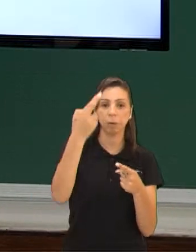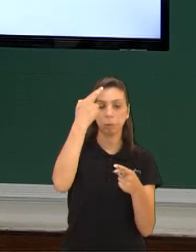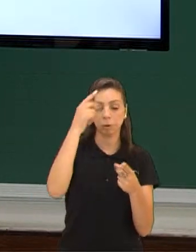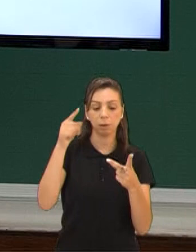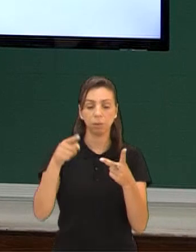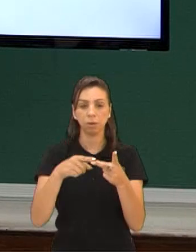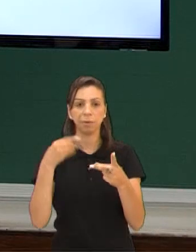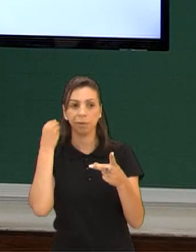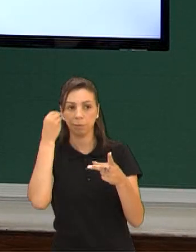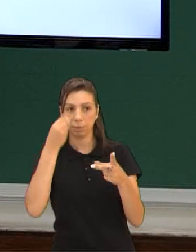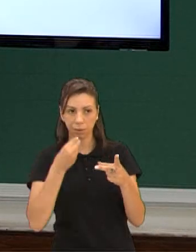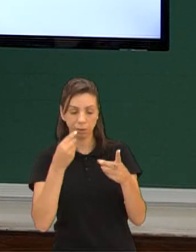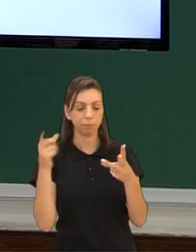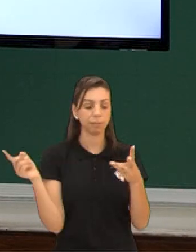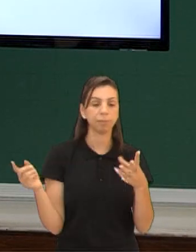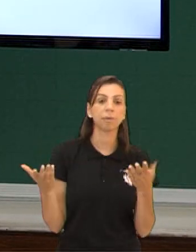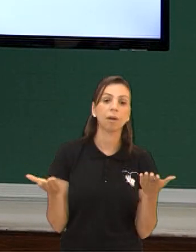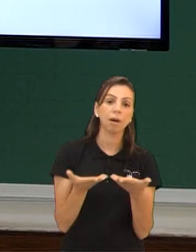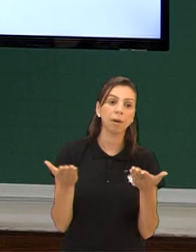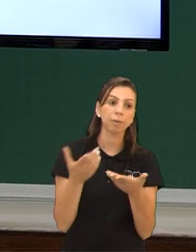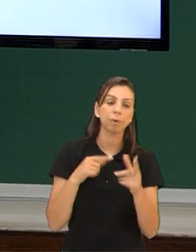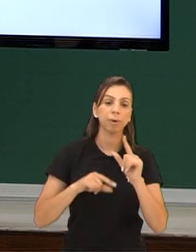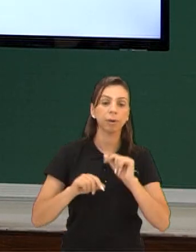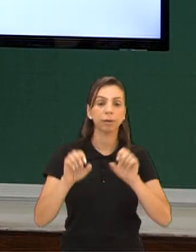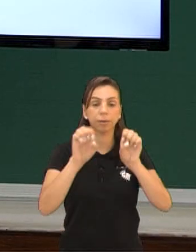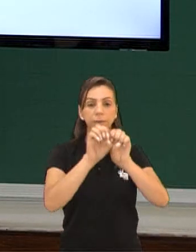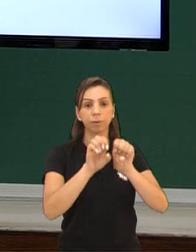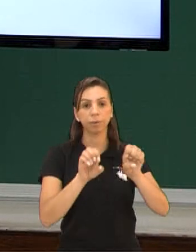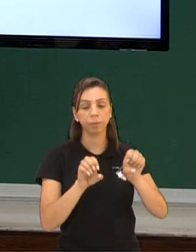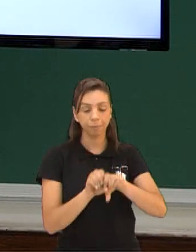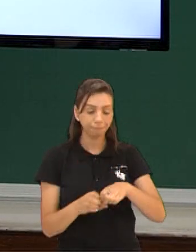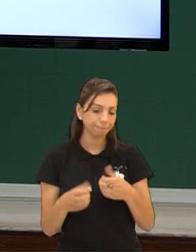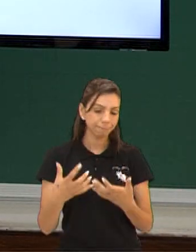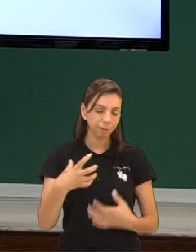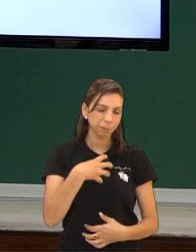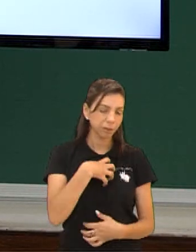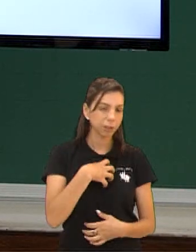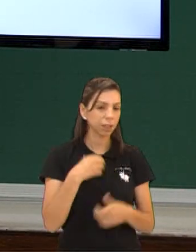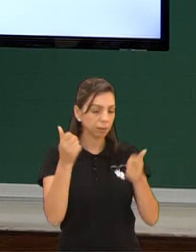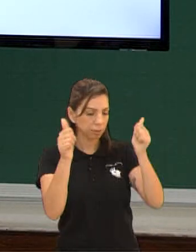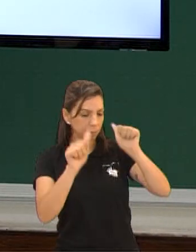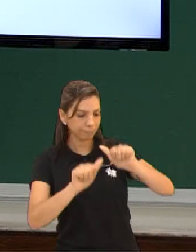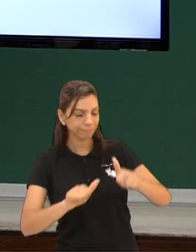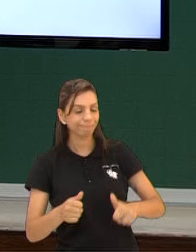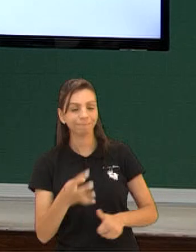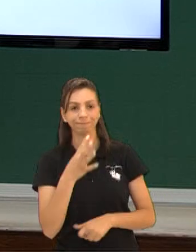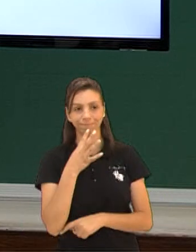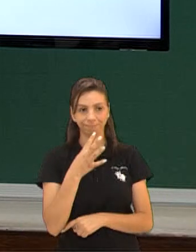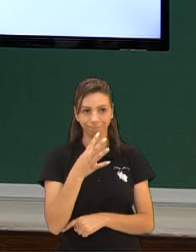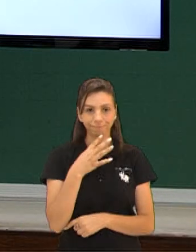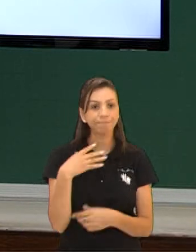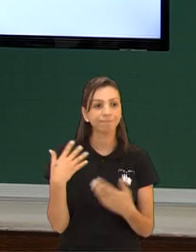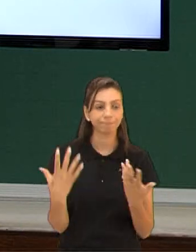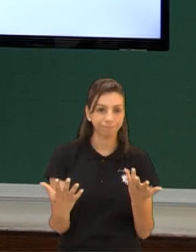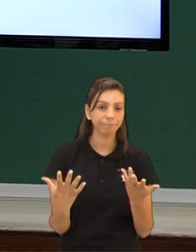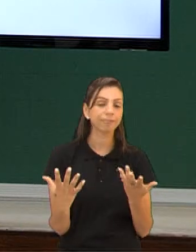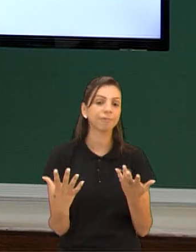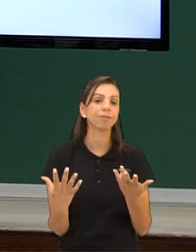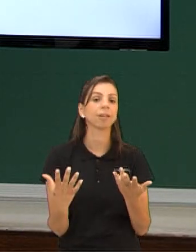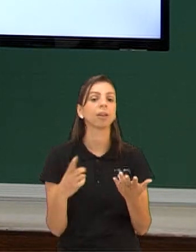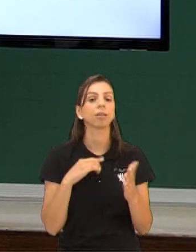agora essa estrutura que ele diz que é a nossa forma de conhecer, ou como conhecemos, então parte